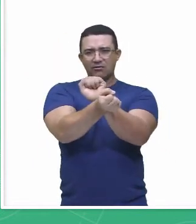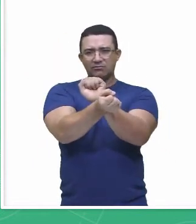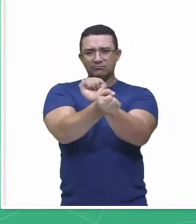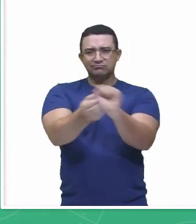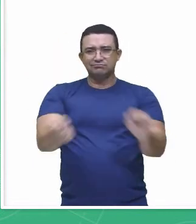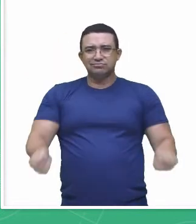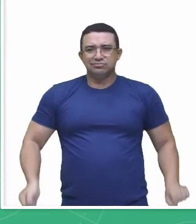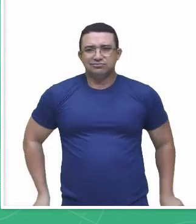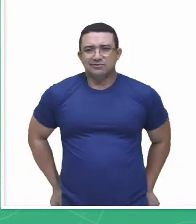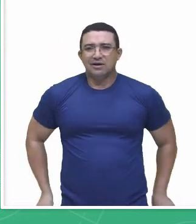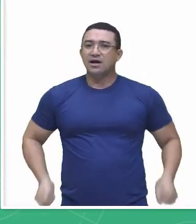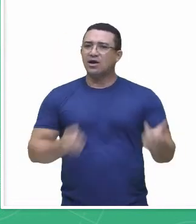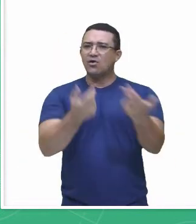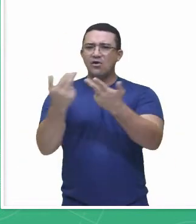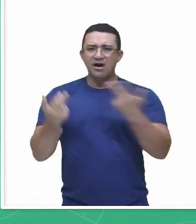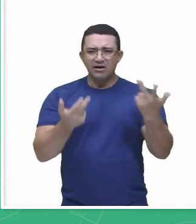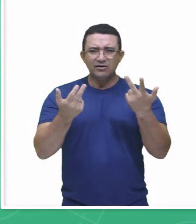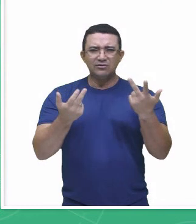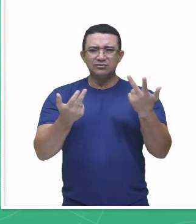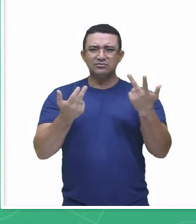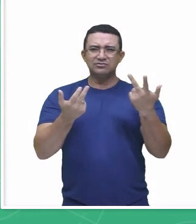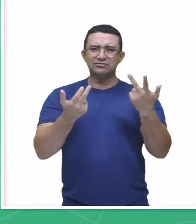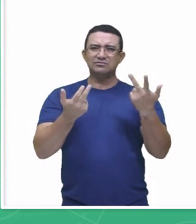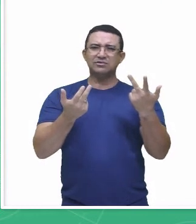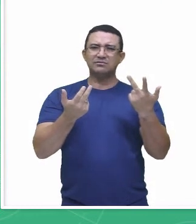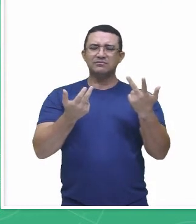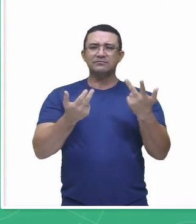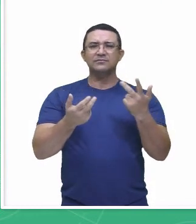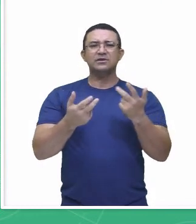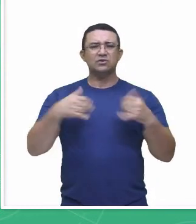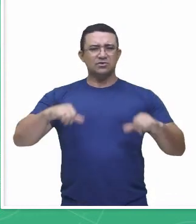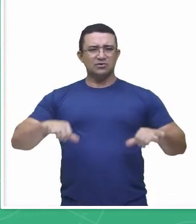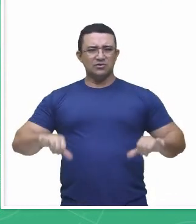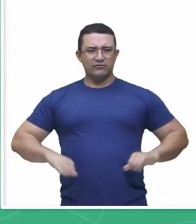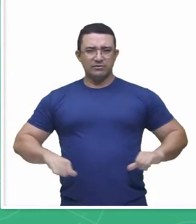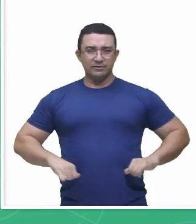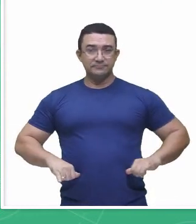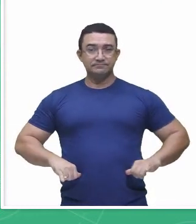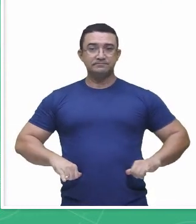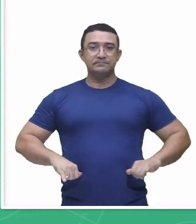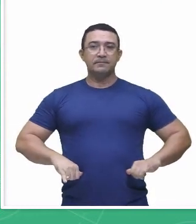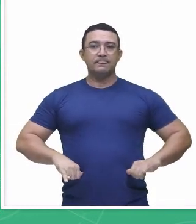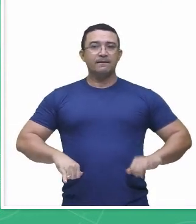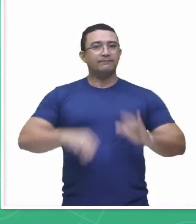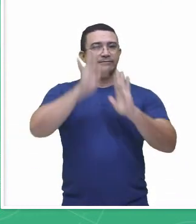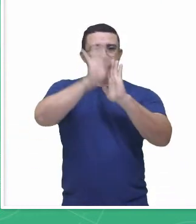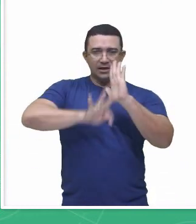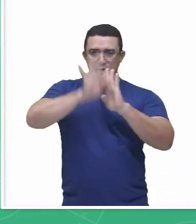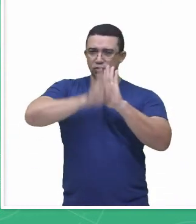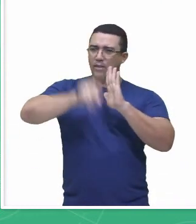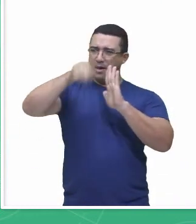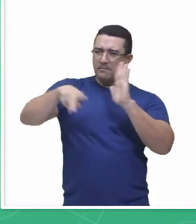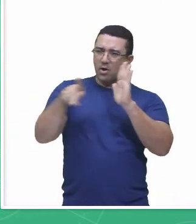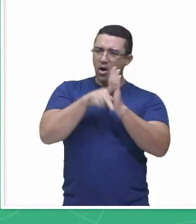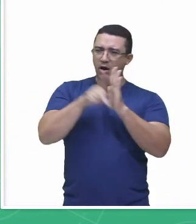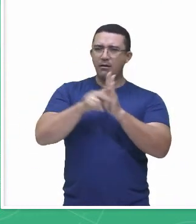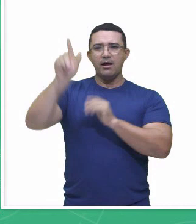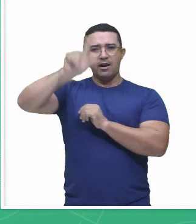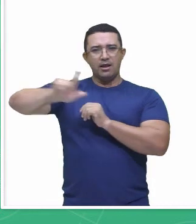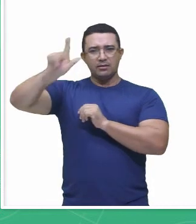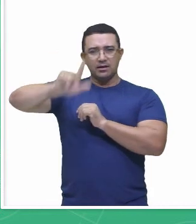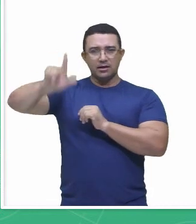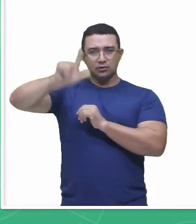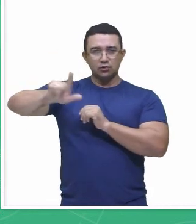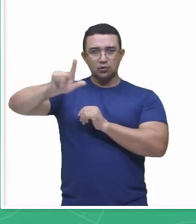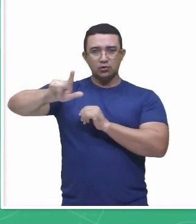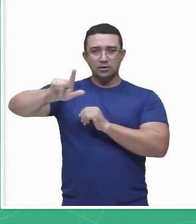atrás, com imagens vilíssimas da servidão. Então, esse trecho aqui, como eu disse, é um trecho literário, é um texto, né, mais